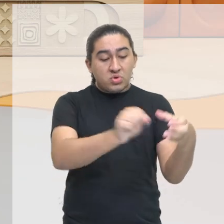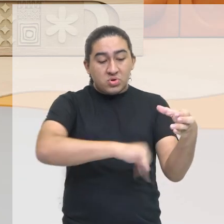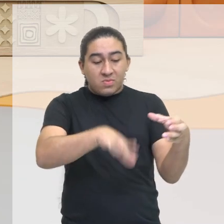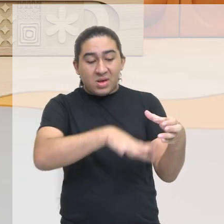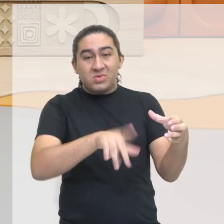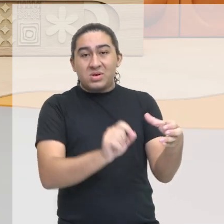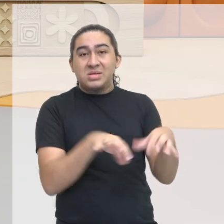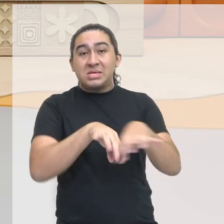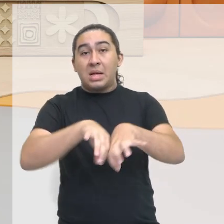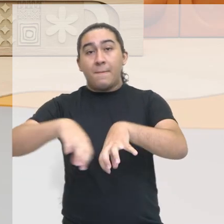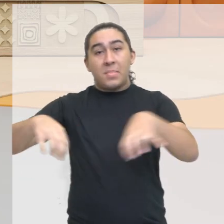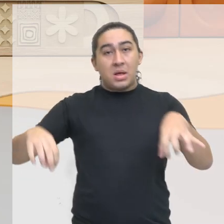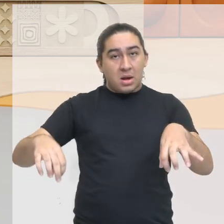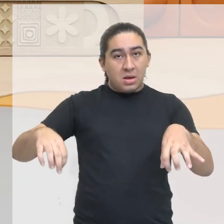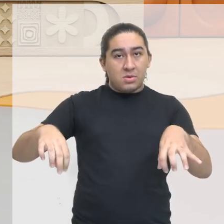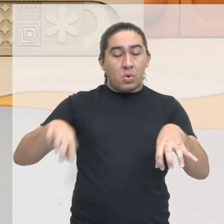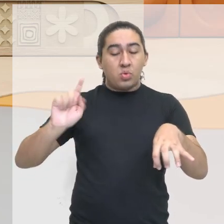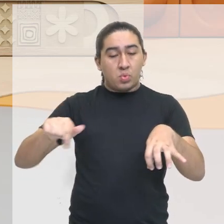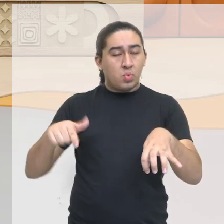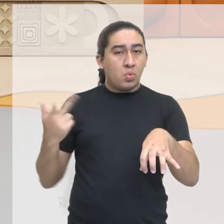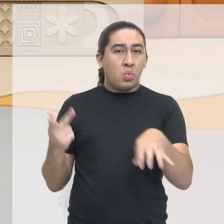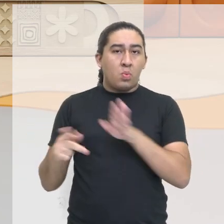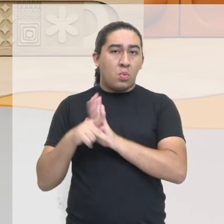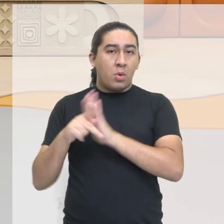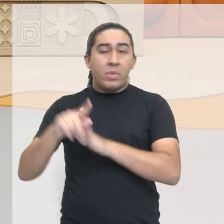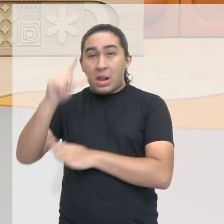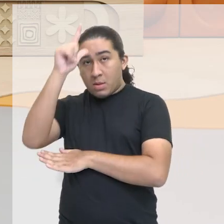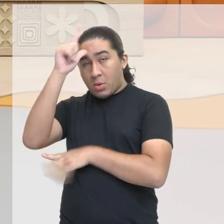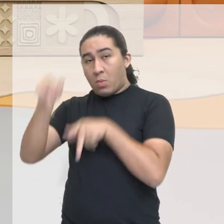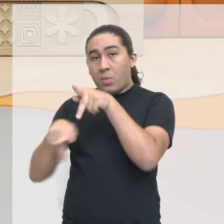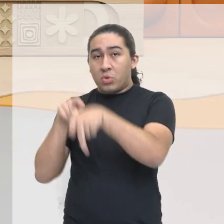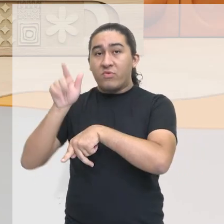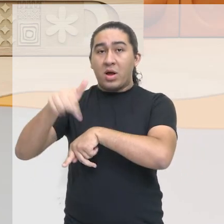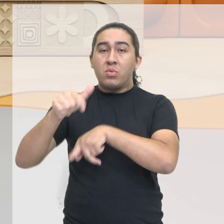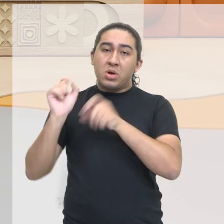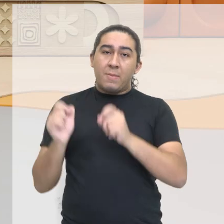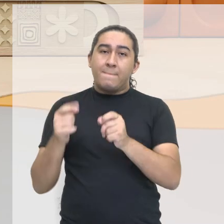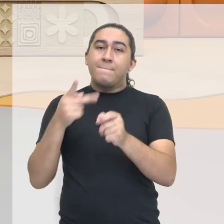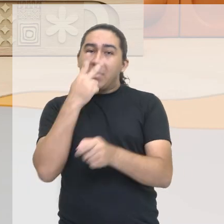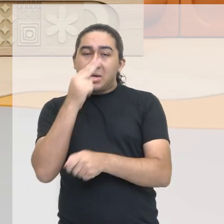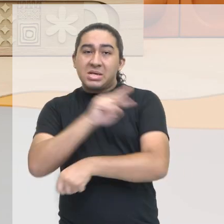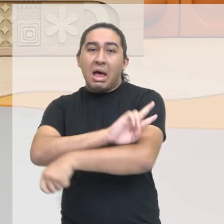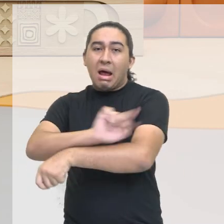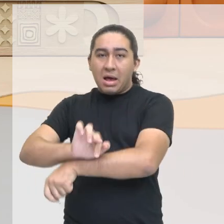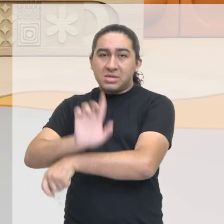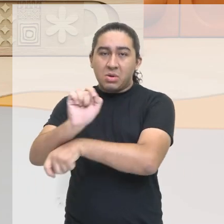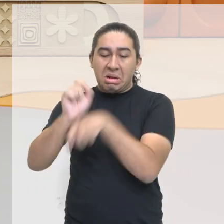ambientes separados dos alemães, que eram considerados ali aquela